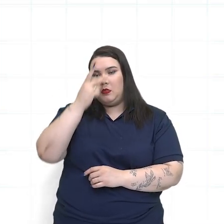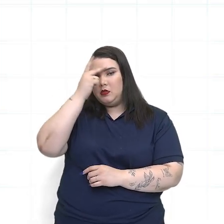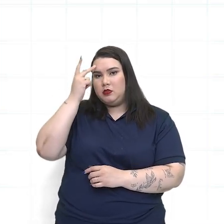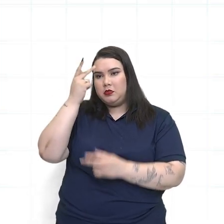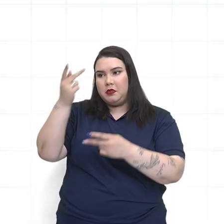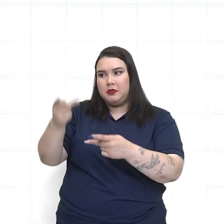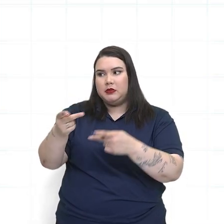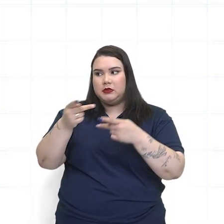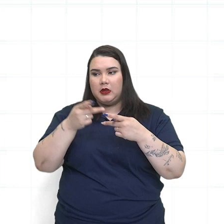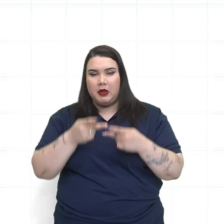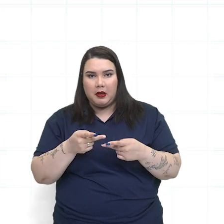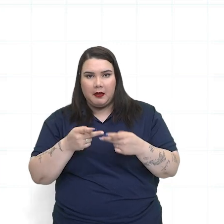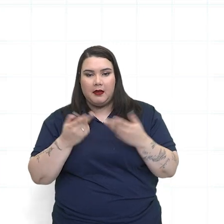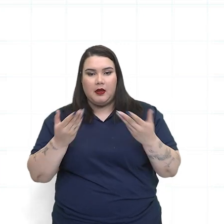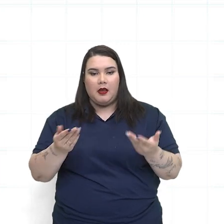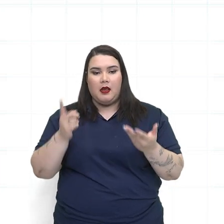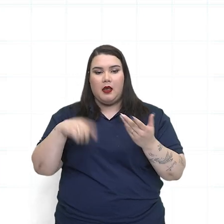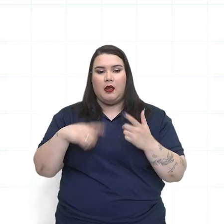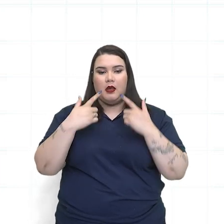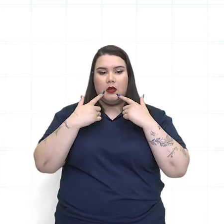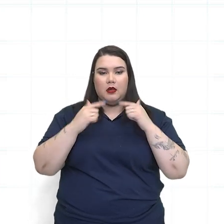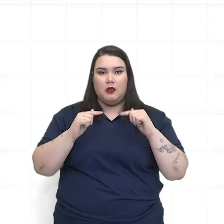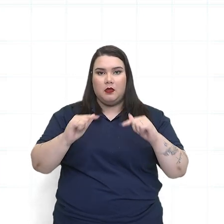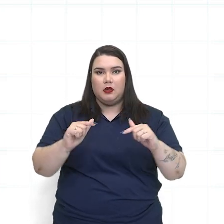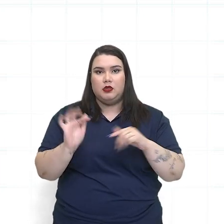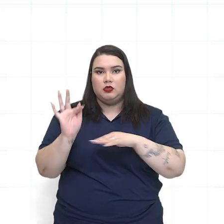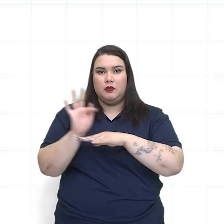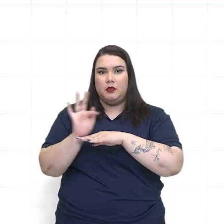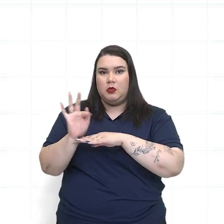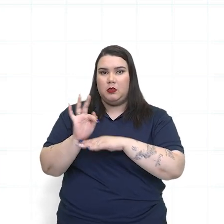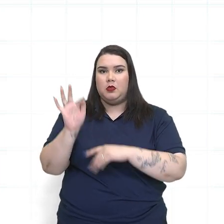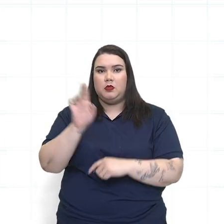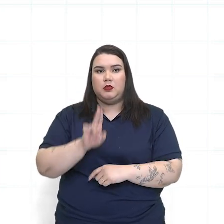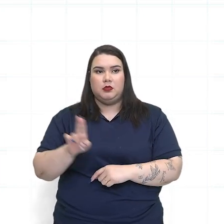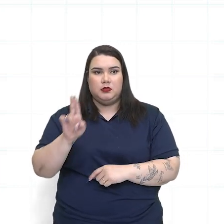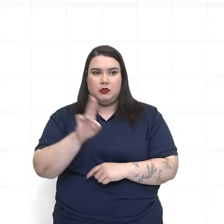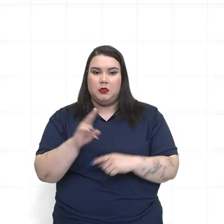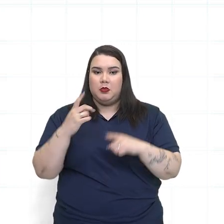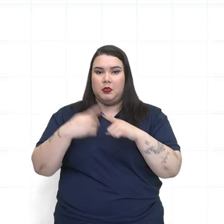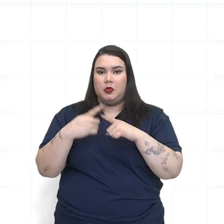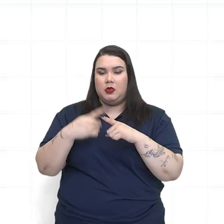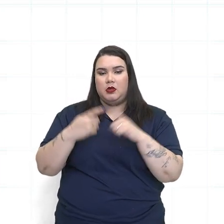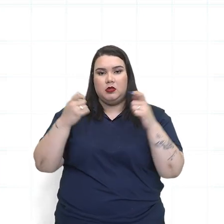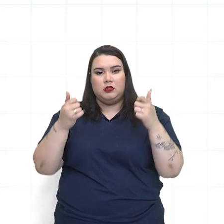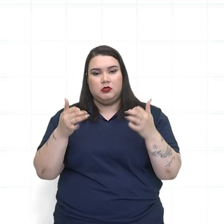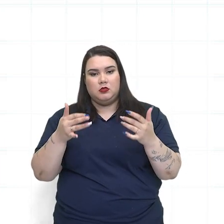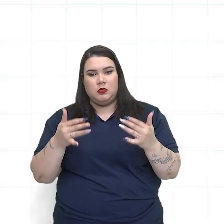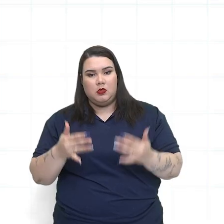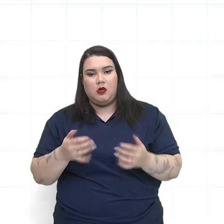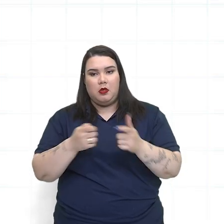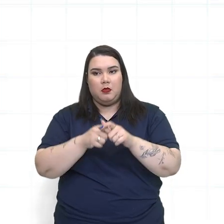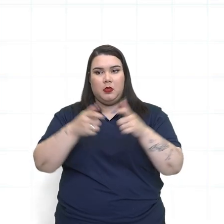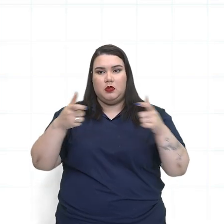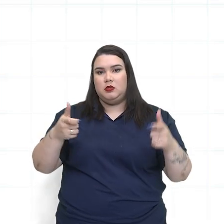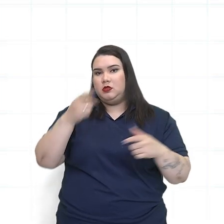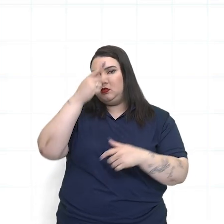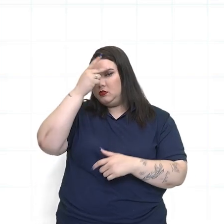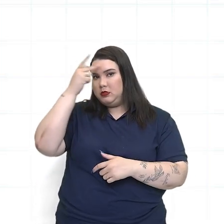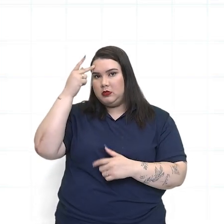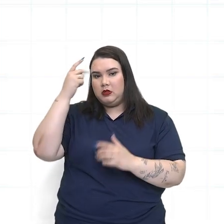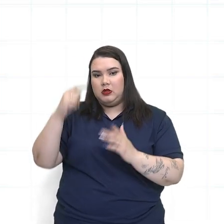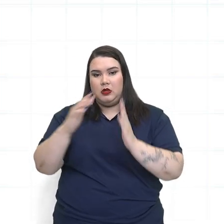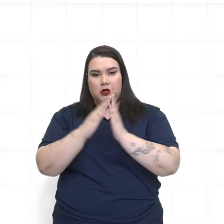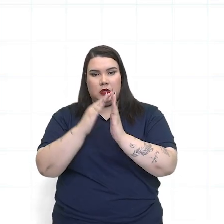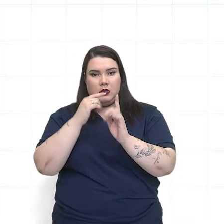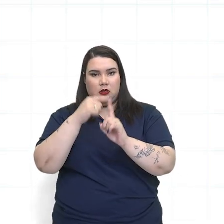palestra na igreja, é uma linguagem formal que será utilizada. Por quê? Porque vai estar falando para muitas pessoas ali na igreja. E